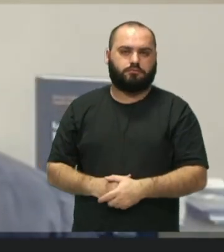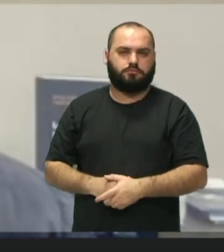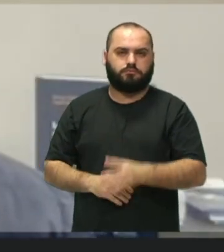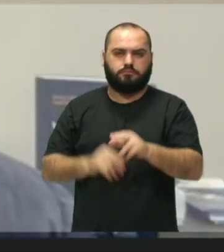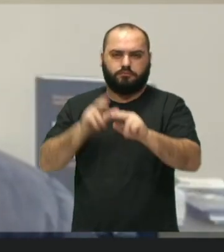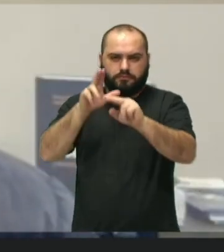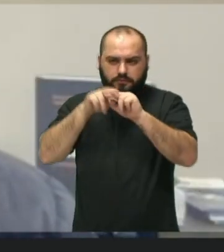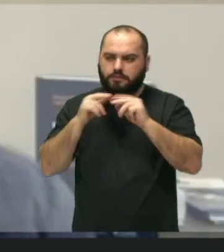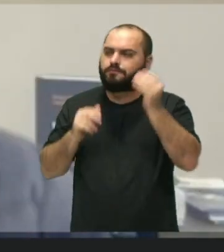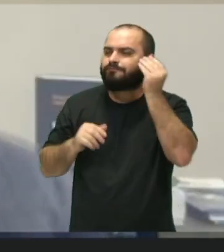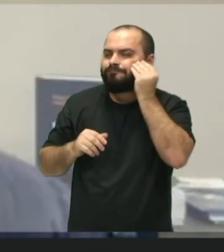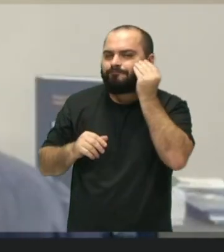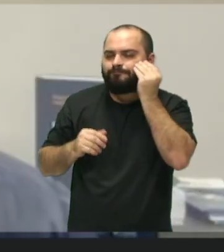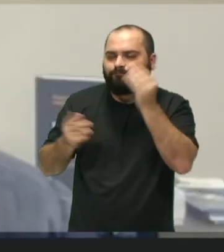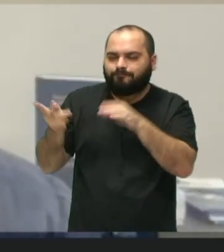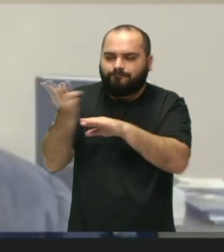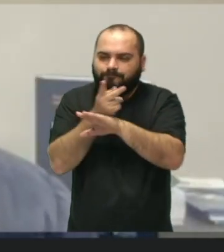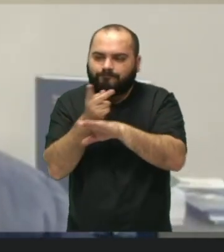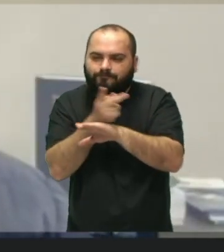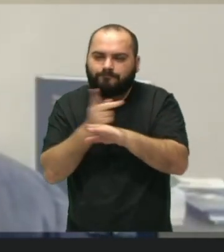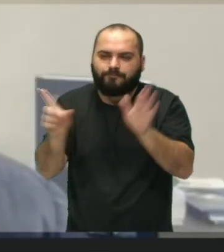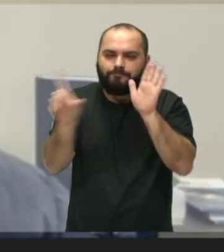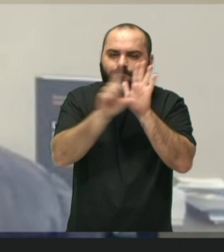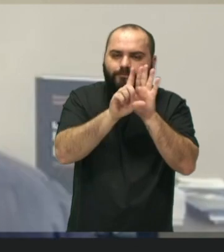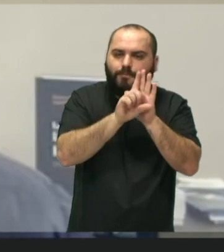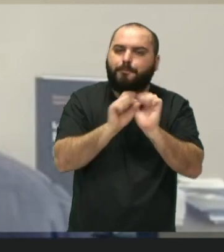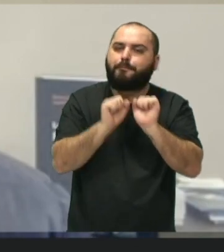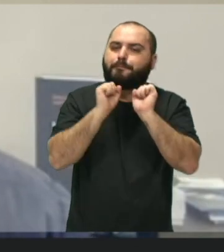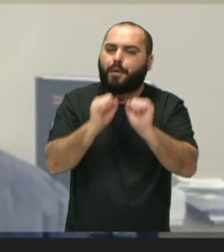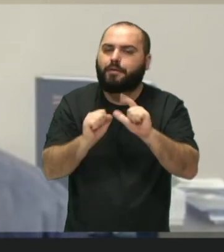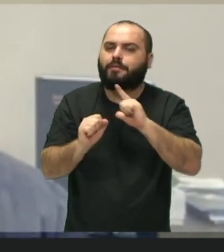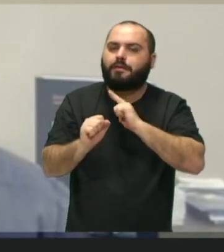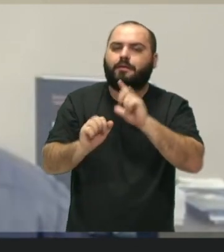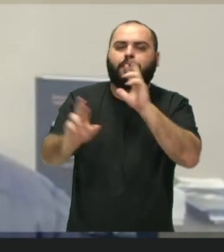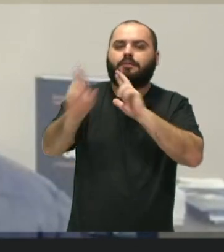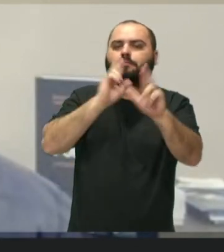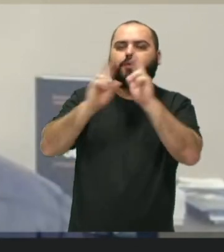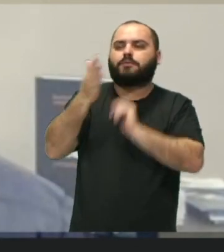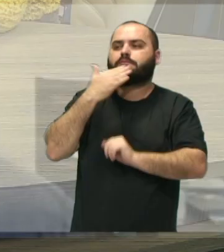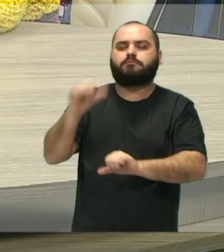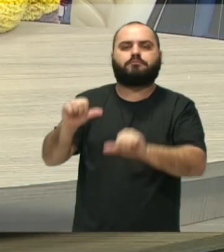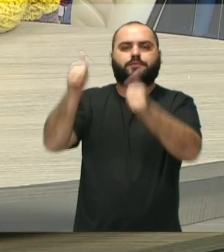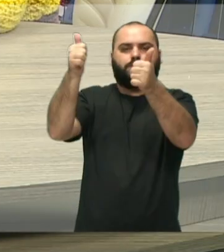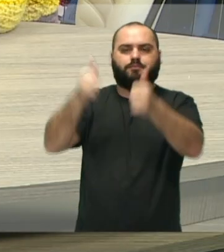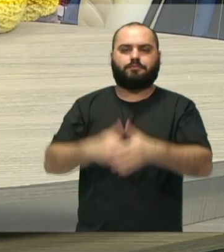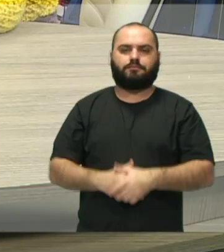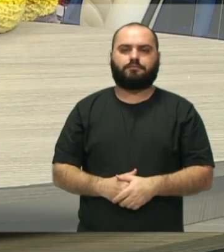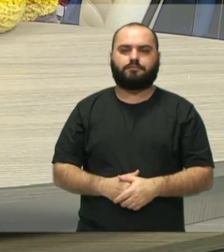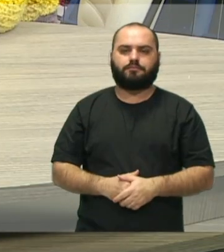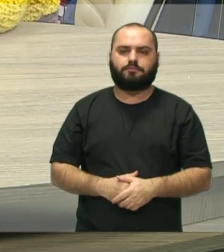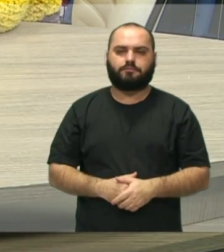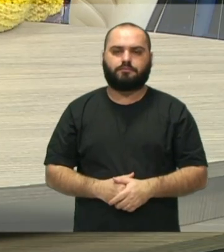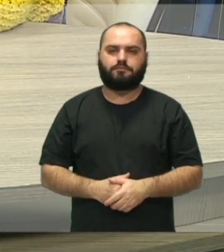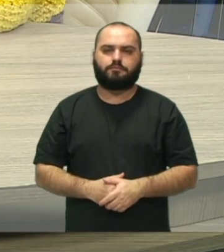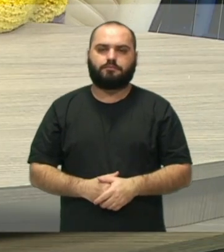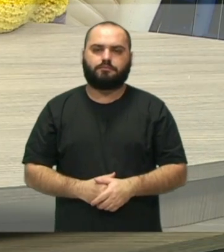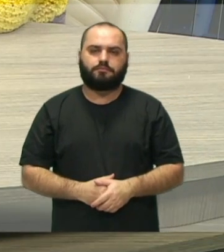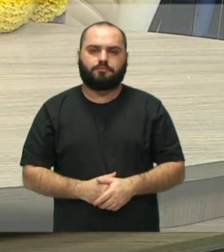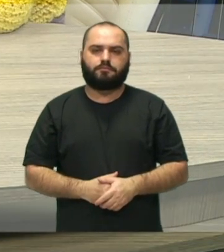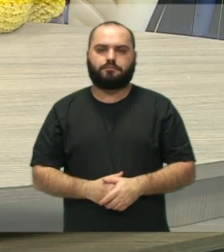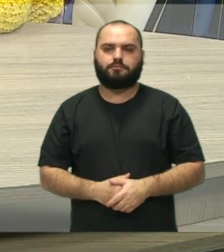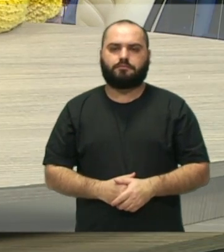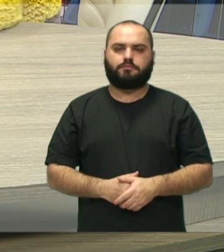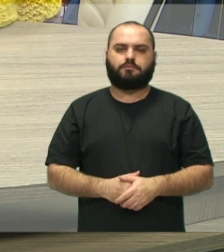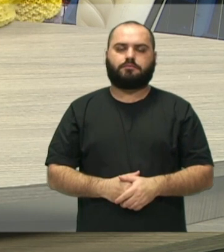buscar aquela parte da lei que possa trazer essas respostas para eles. E a opção de